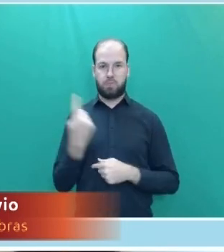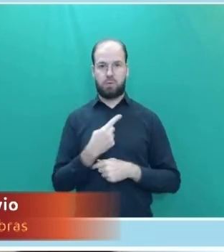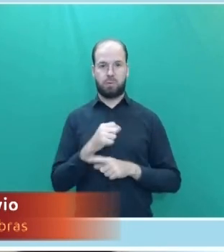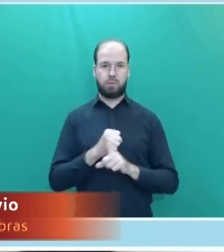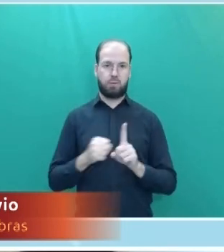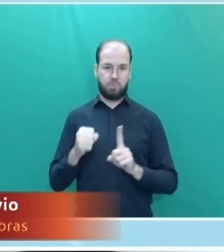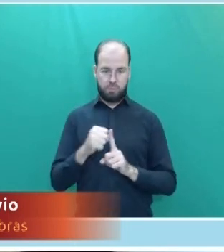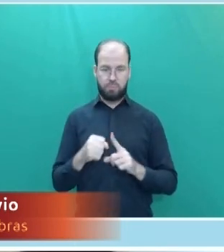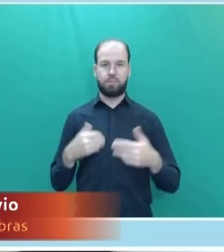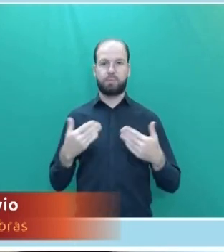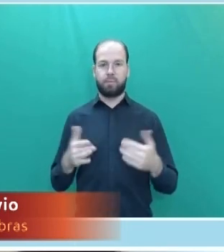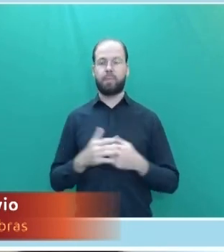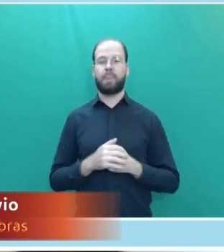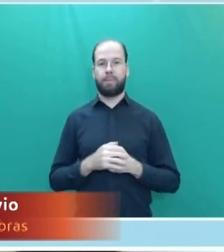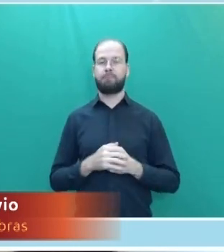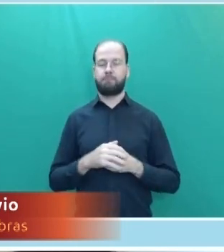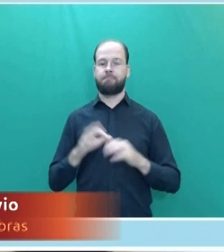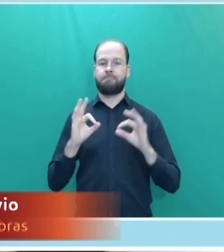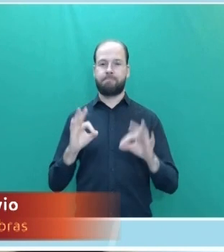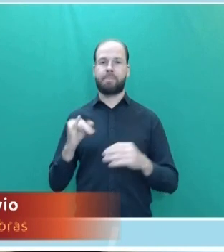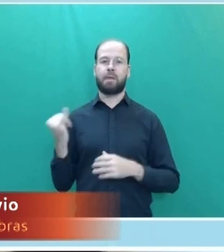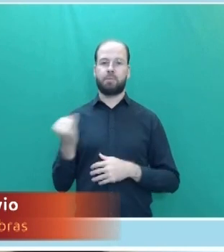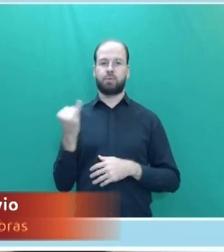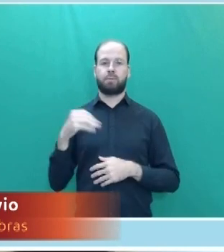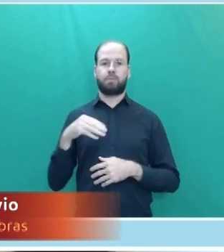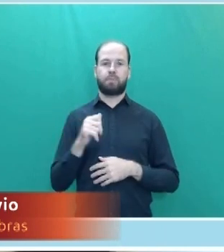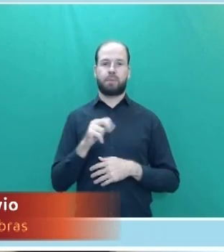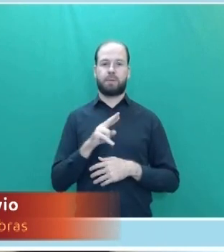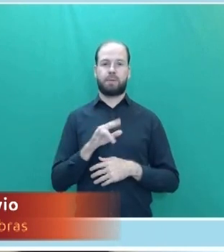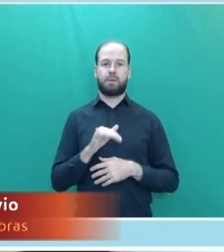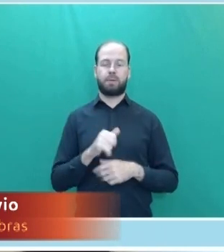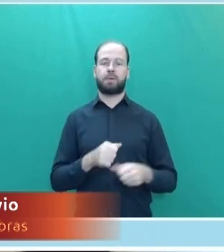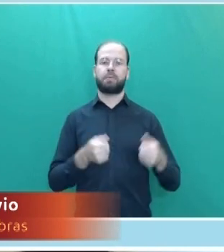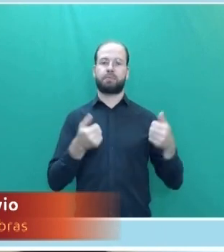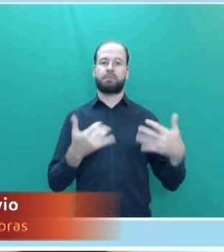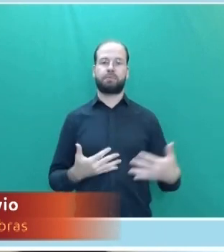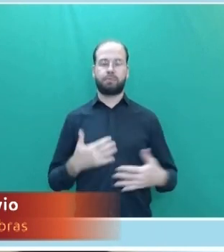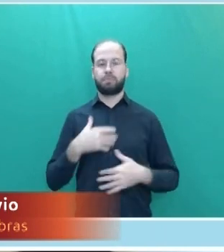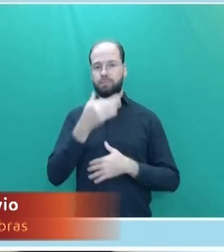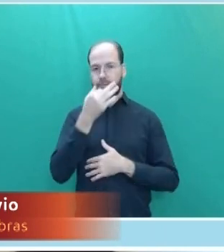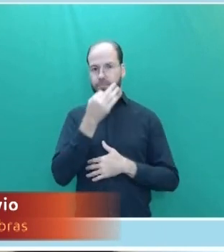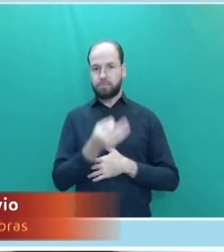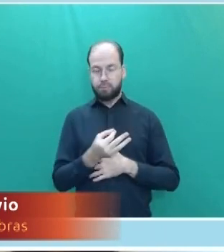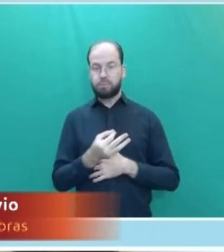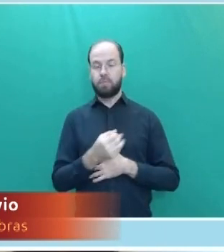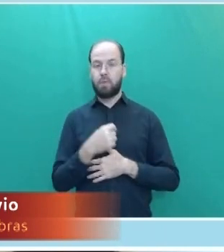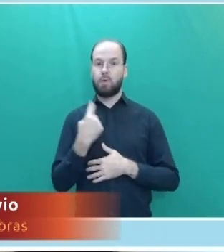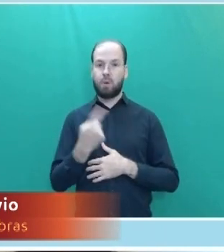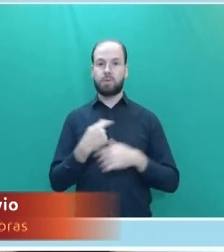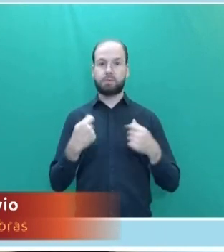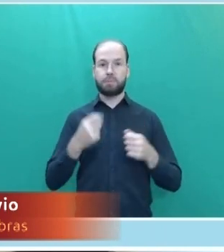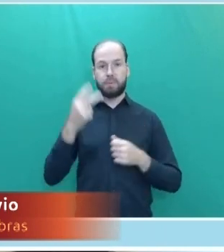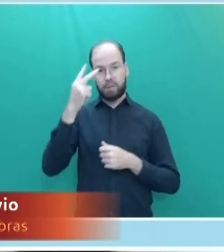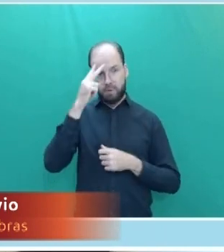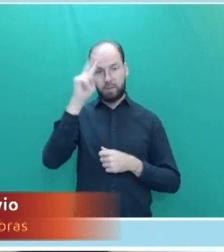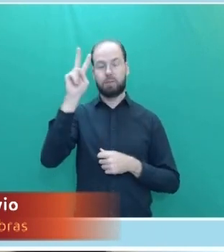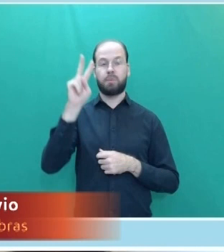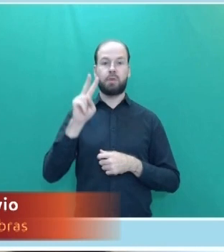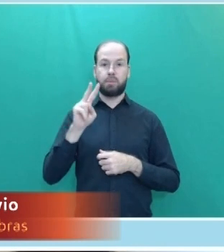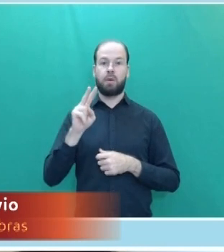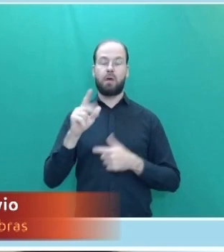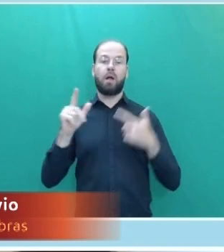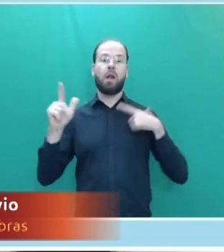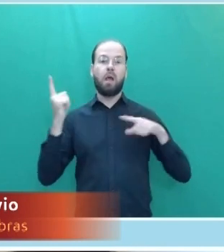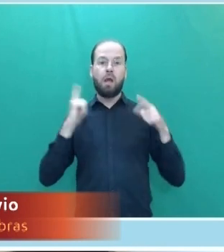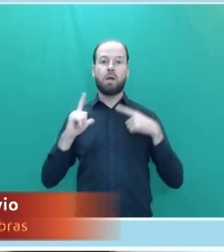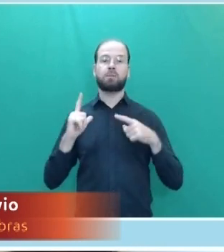Então, é muito importante isso que a Maria falou, né? Acho que a gente tem que lembrar que o entretenimento hoje, né, a